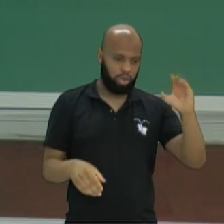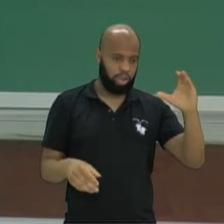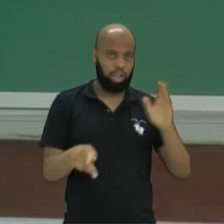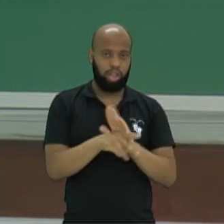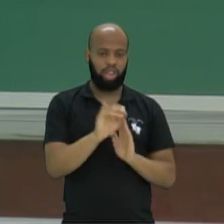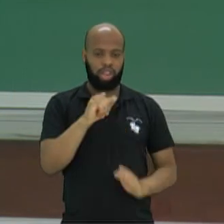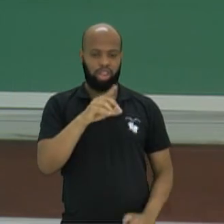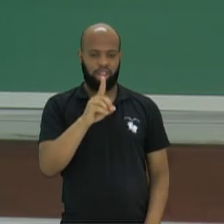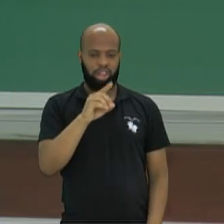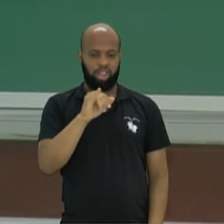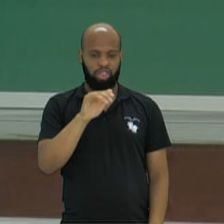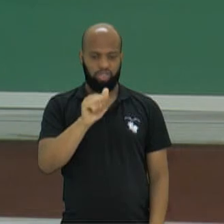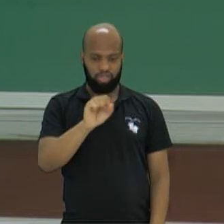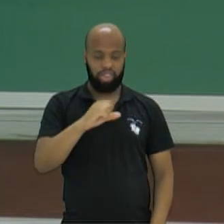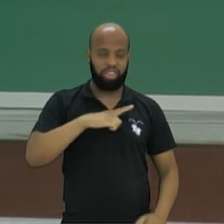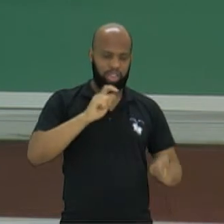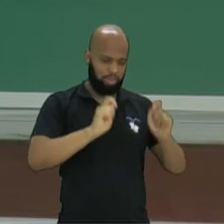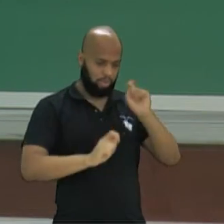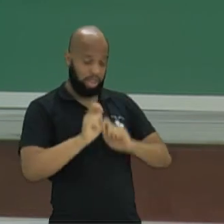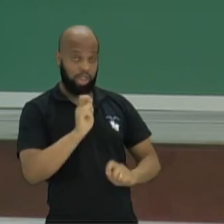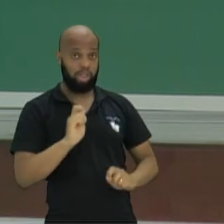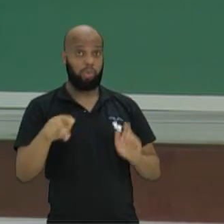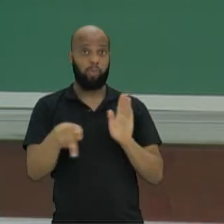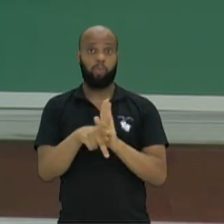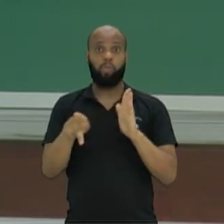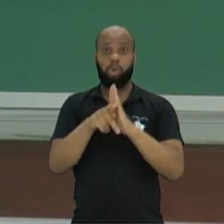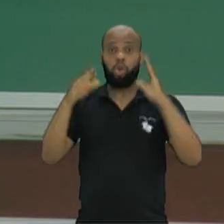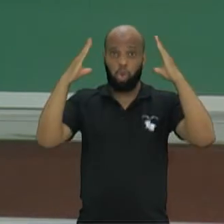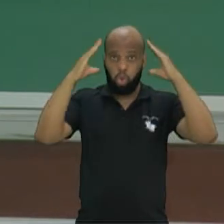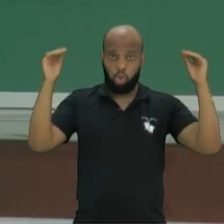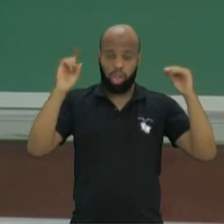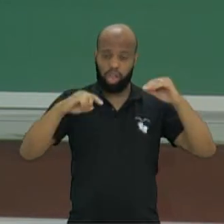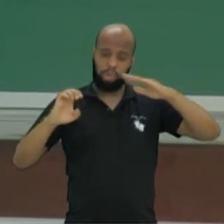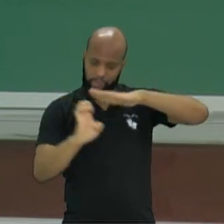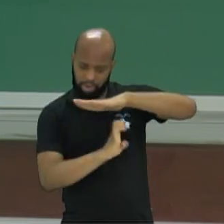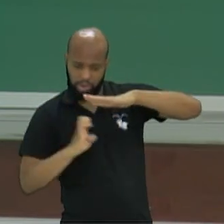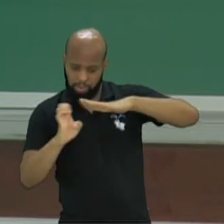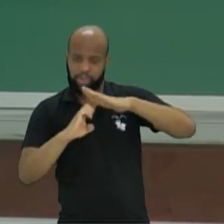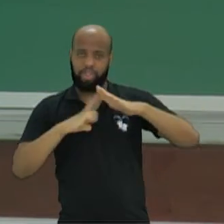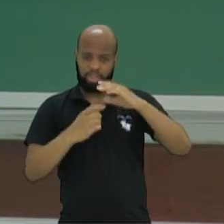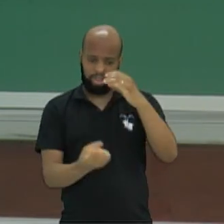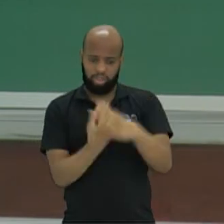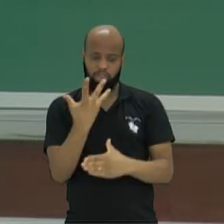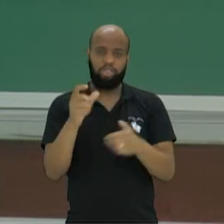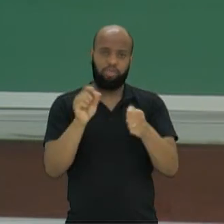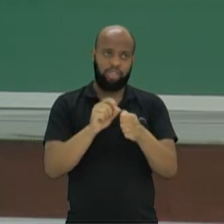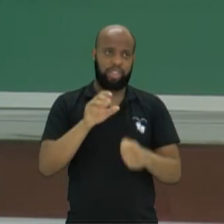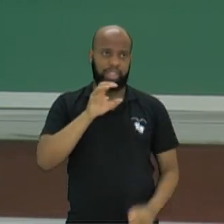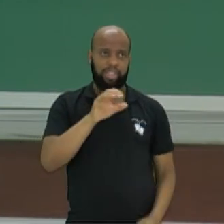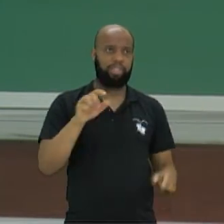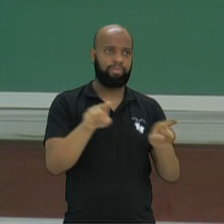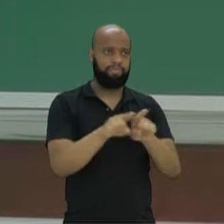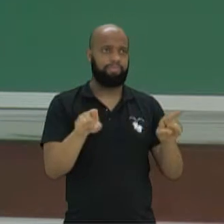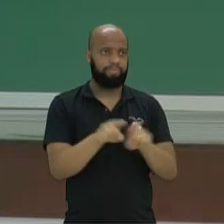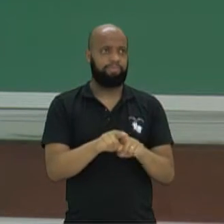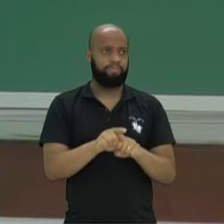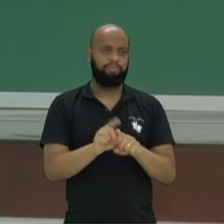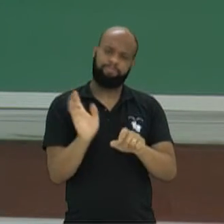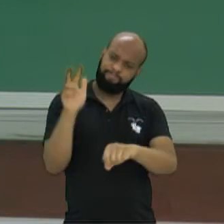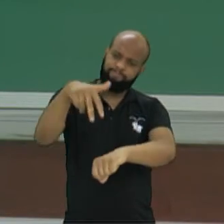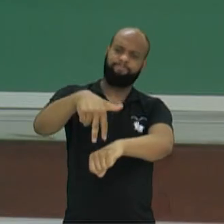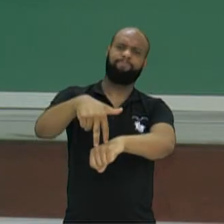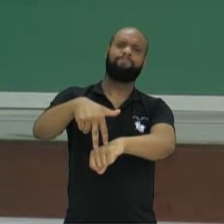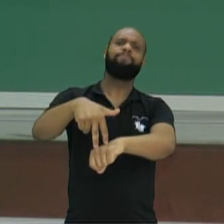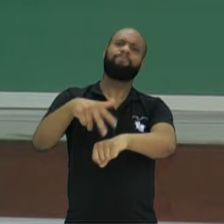essa administração holandesa, é uma empresa, o termo é uma empresa, criada para fazer mesmo essa consolidação, essa